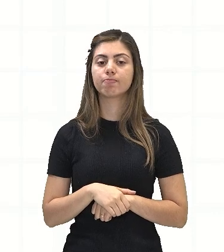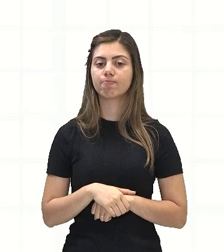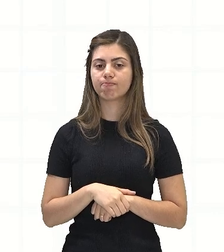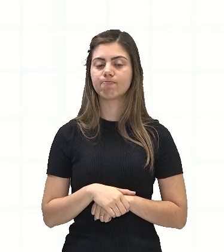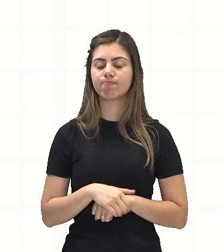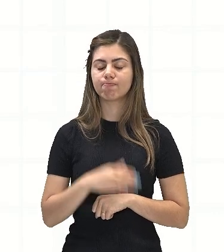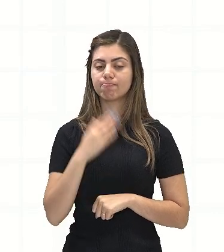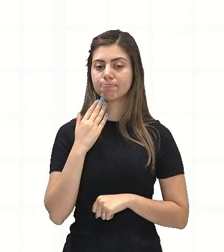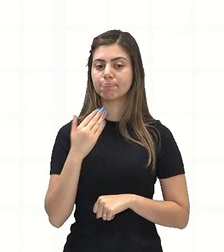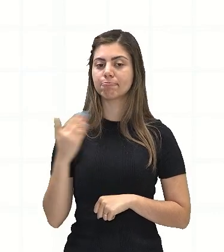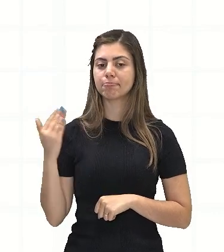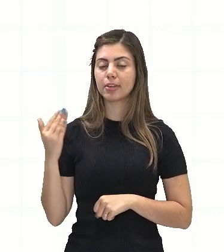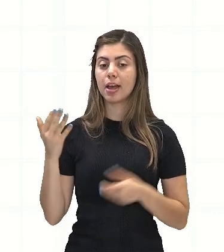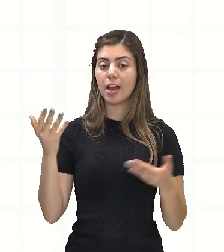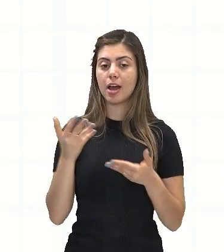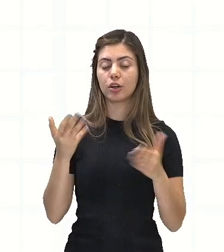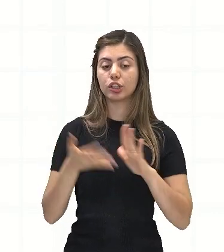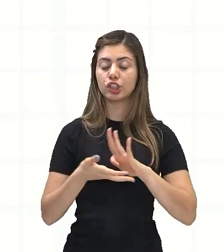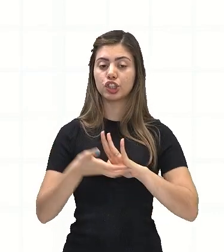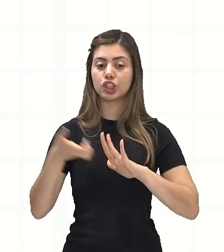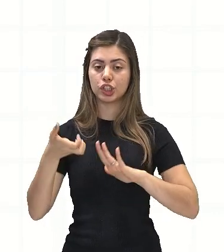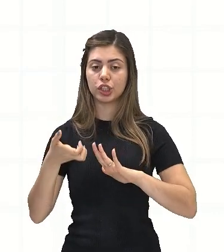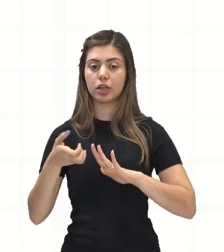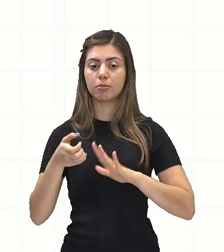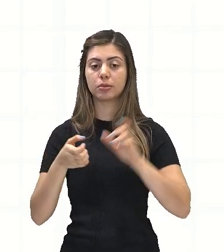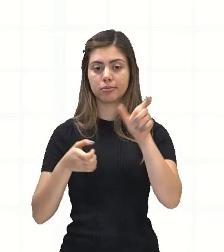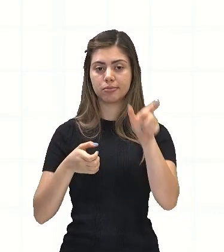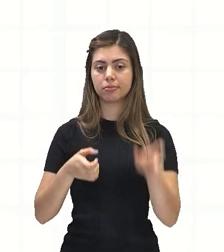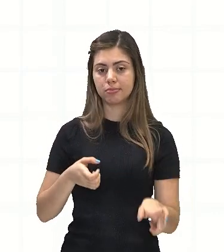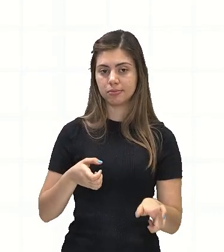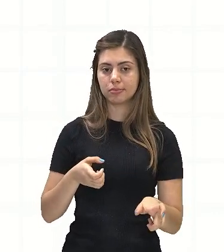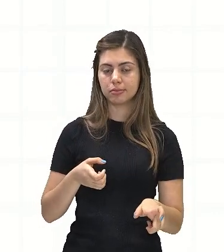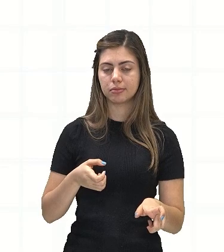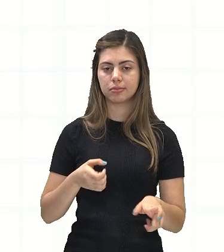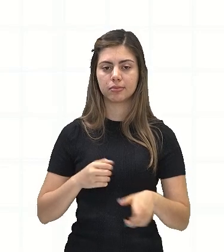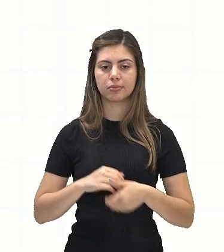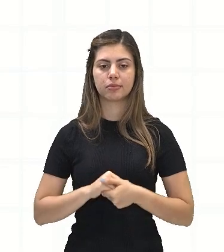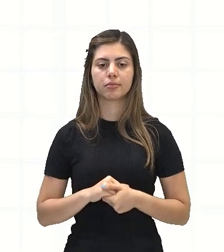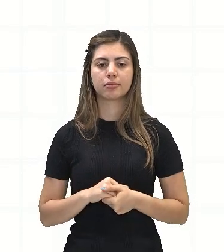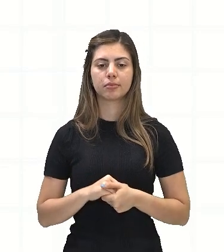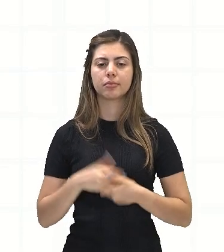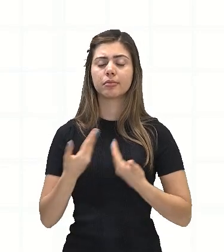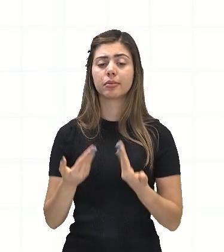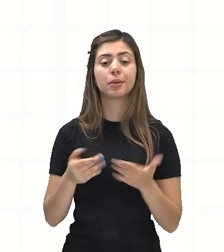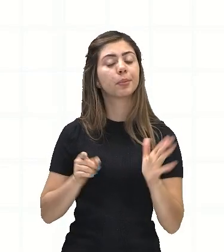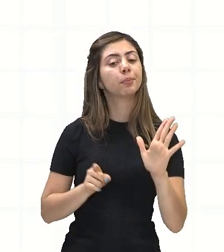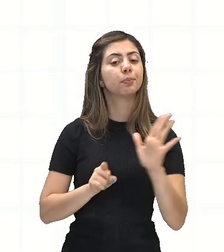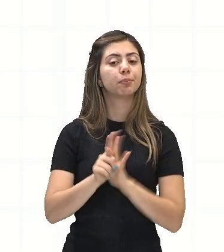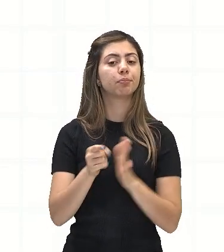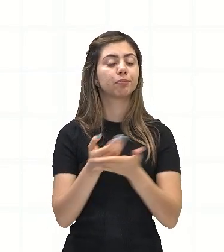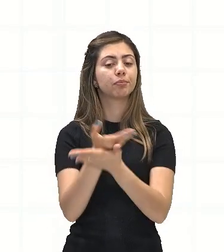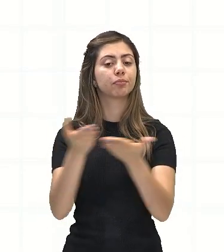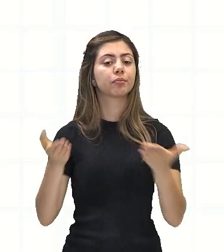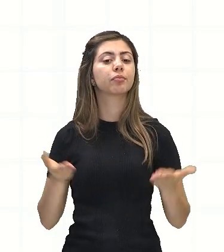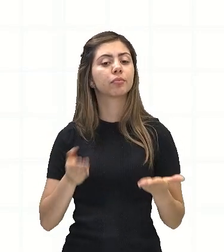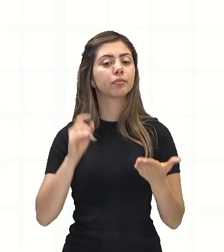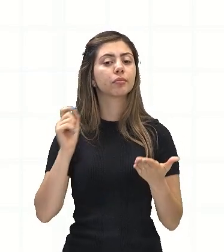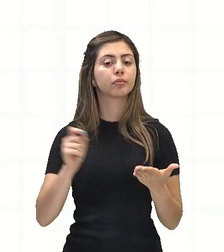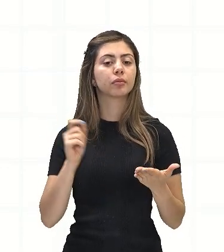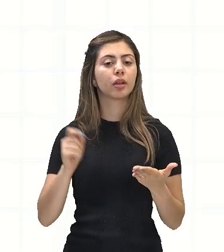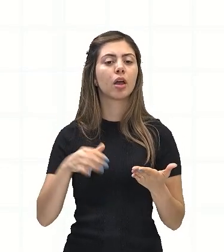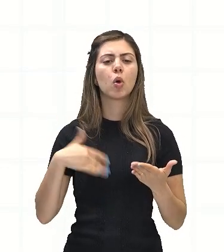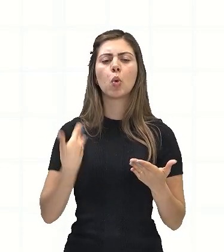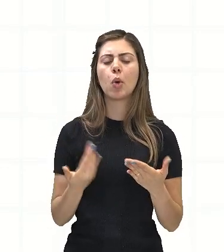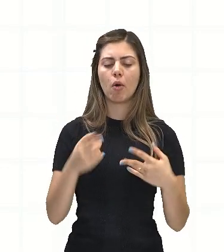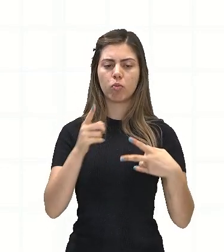Separamos aqui apenas o sujeito e omitimos algumas palavrinhas para vocês. E aí eu pergunto de vocês, qual dessas